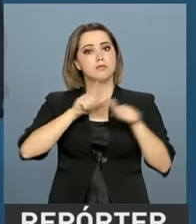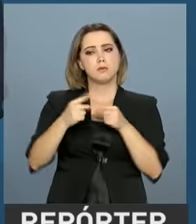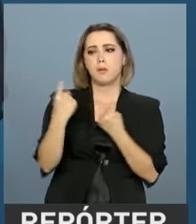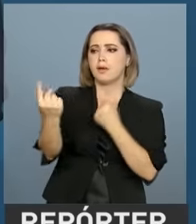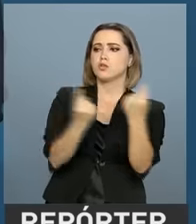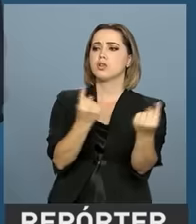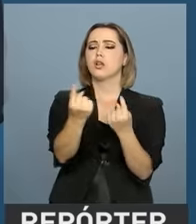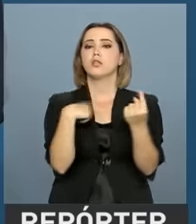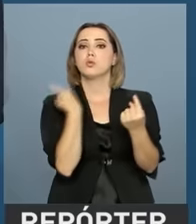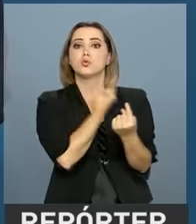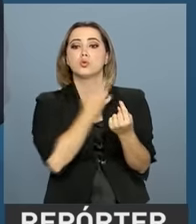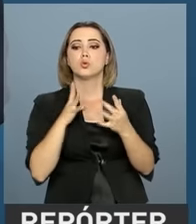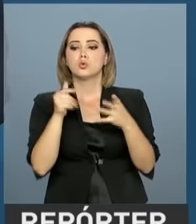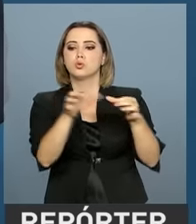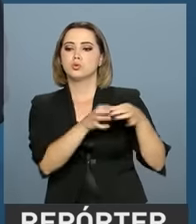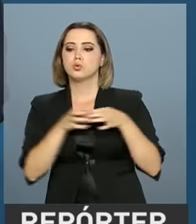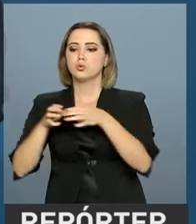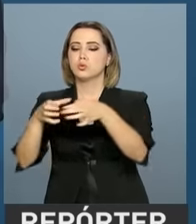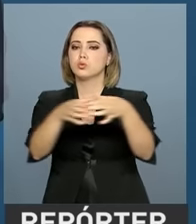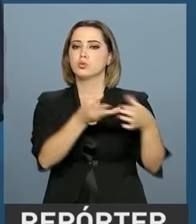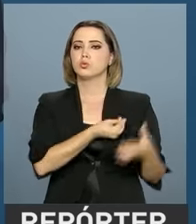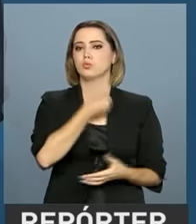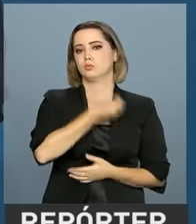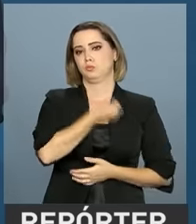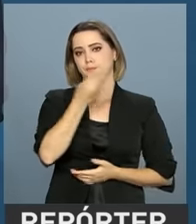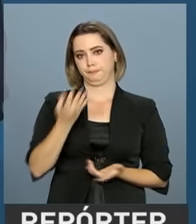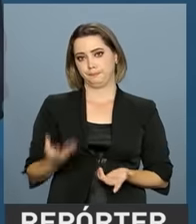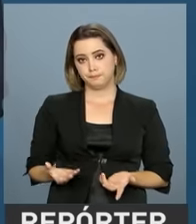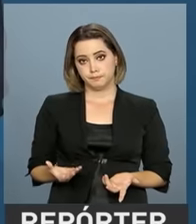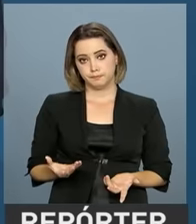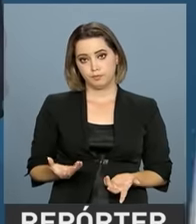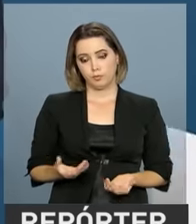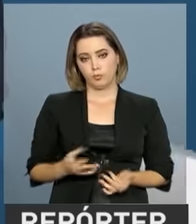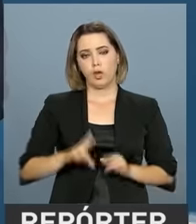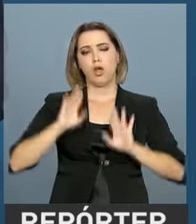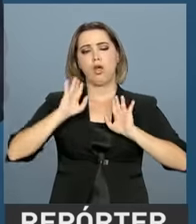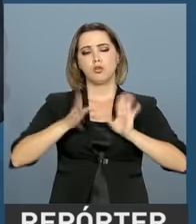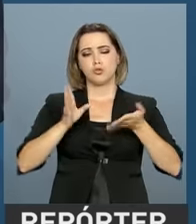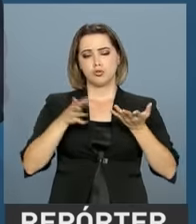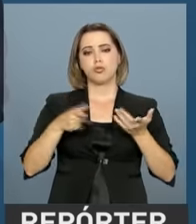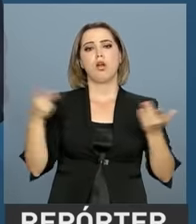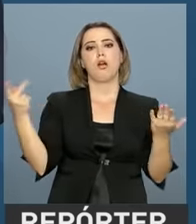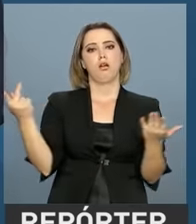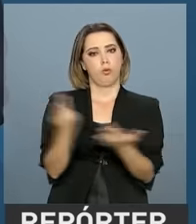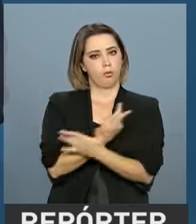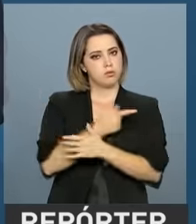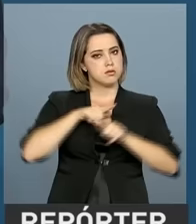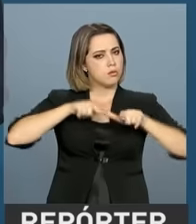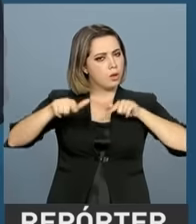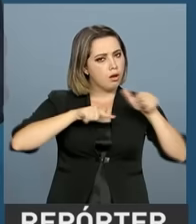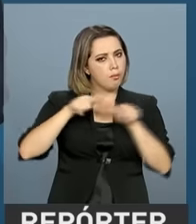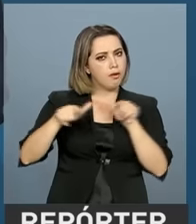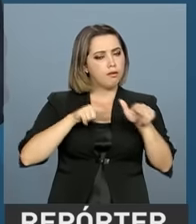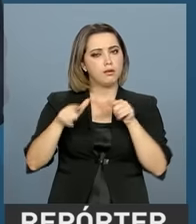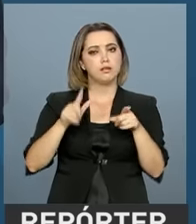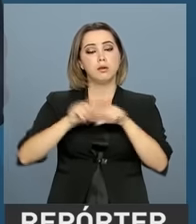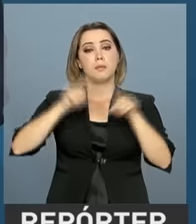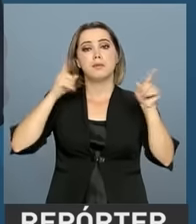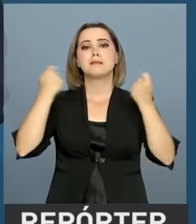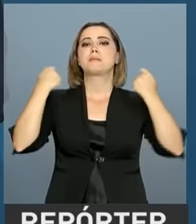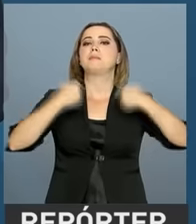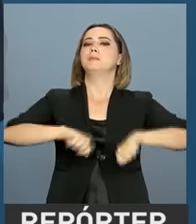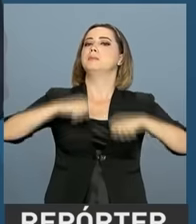de cada um de nós em todas as esferas da vida eh muito já se fez mas nós sabemos que muito ainda